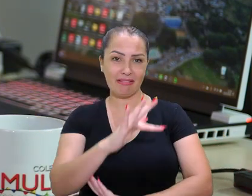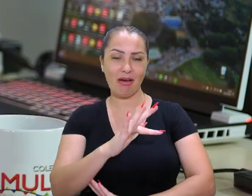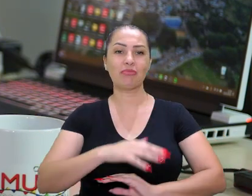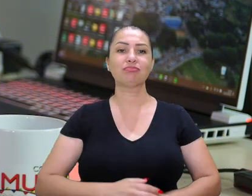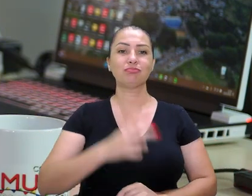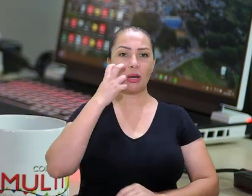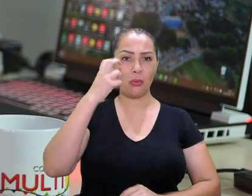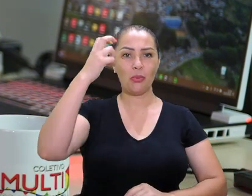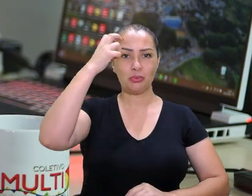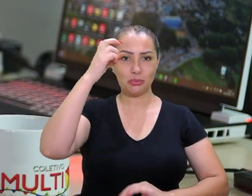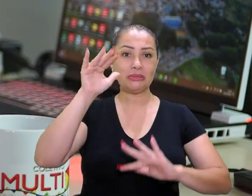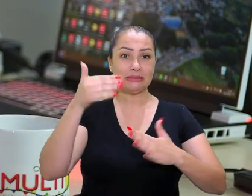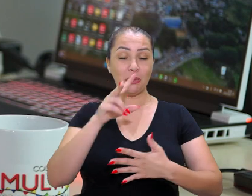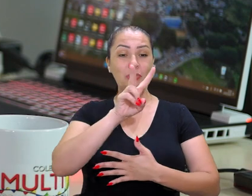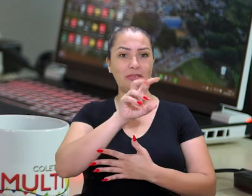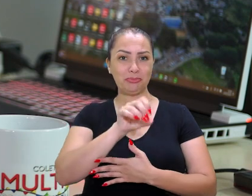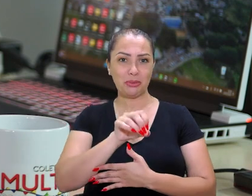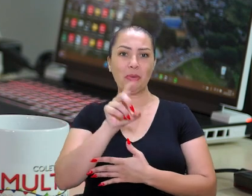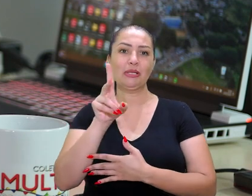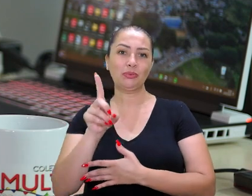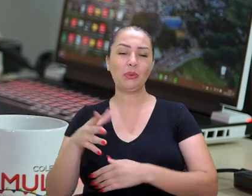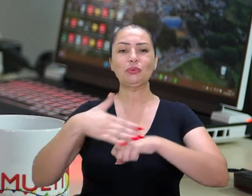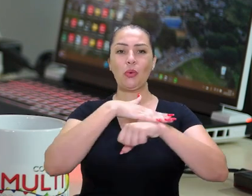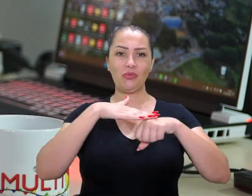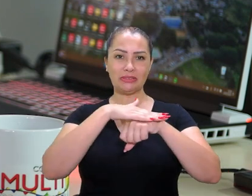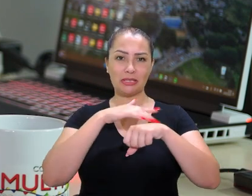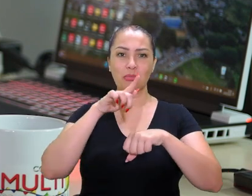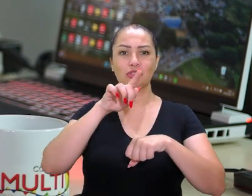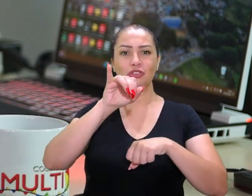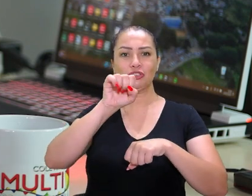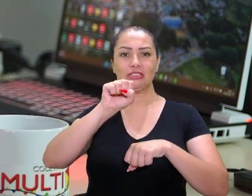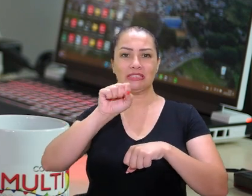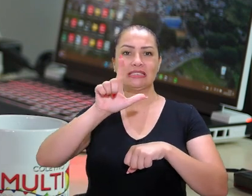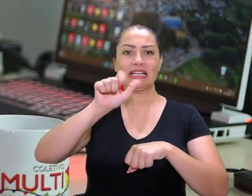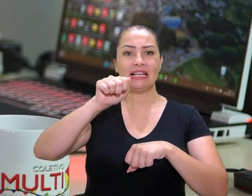que em 2012 nós conversamos com a Gislaine, né, que estava à frente